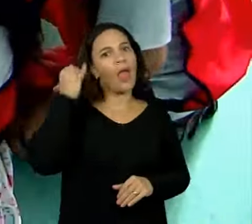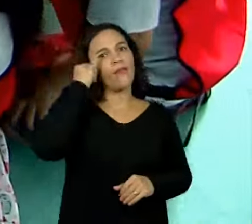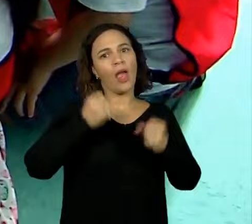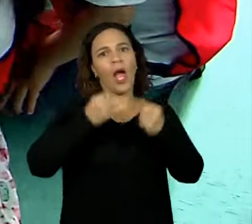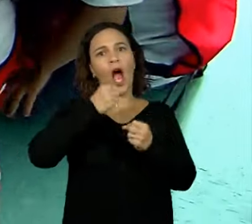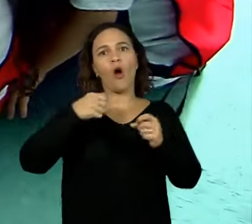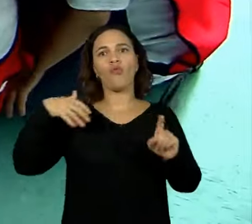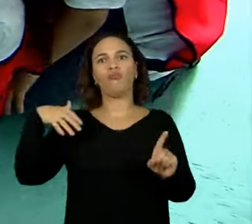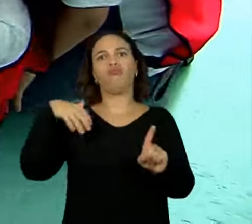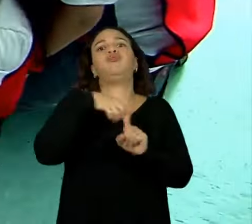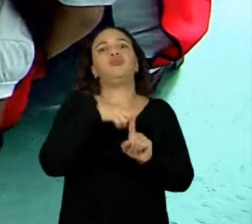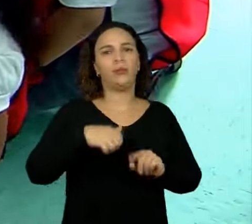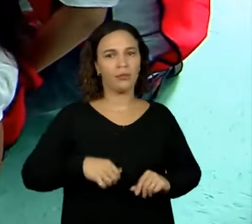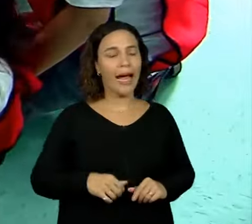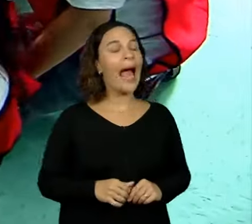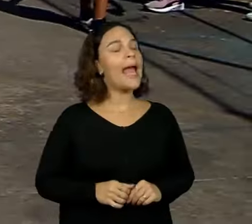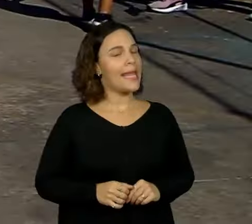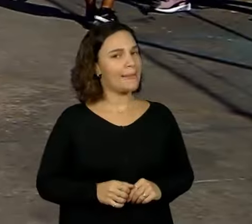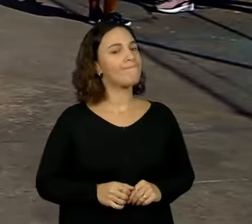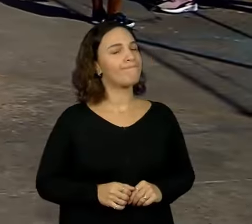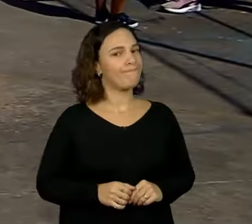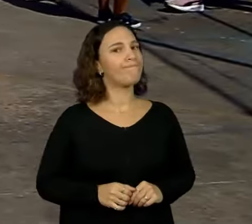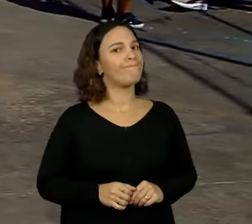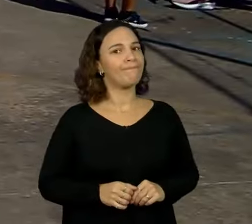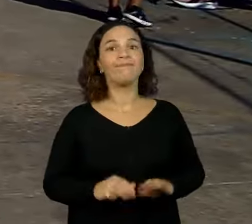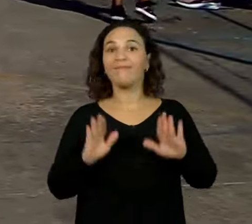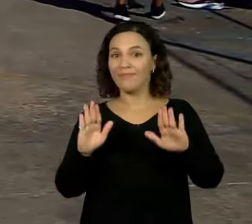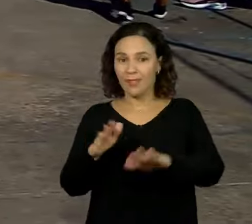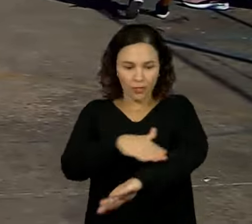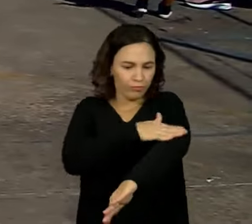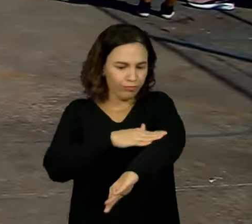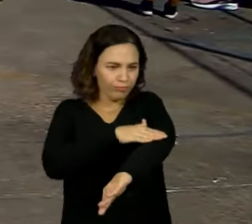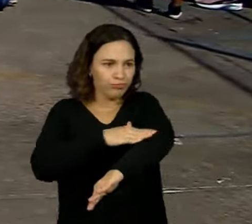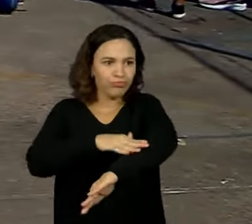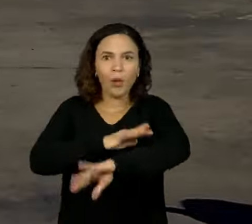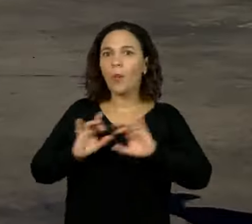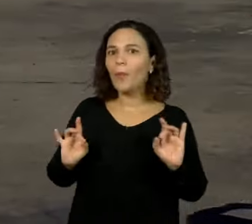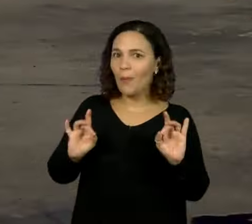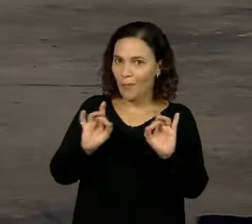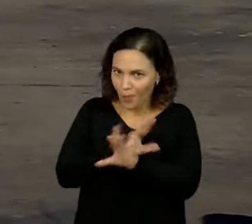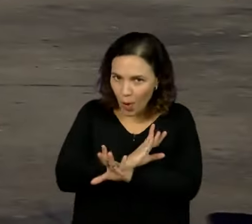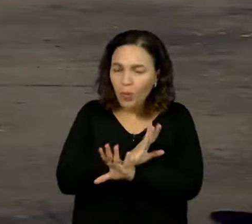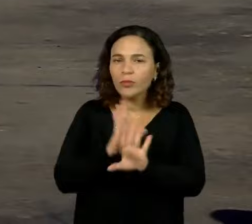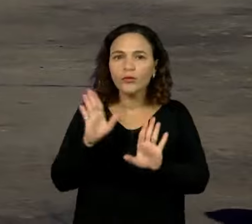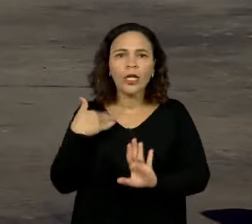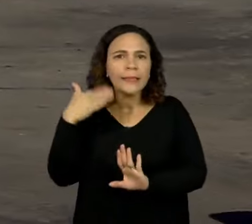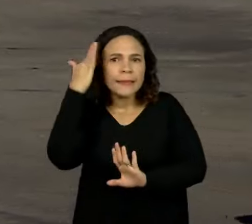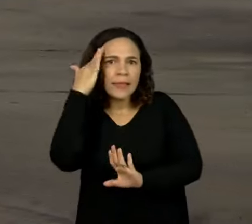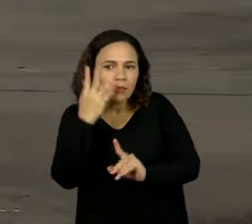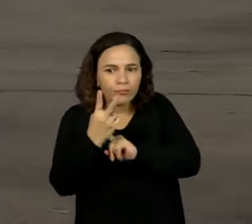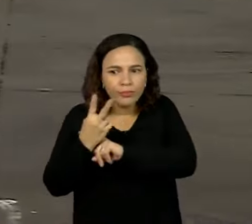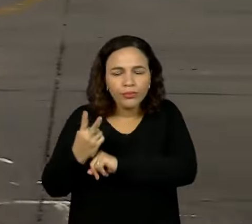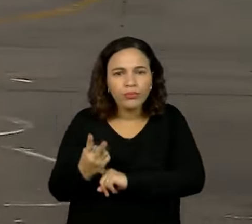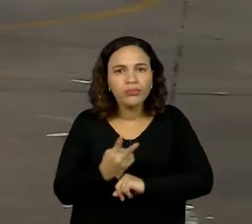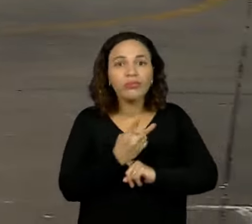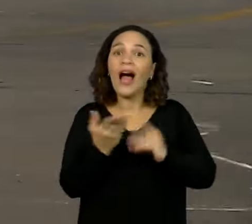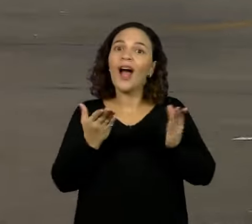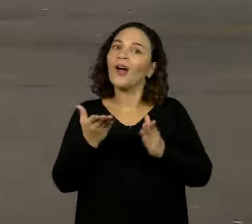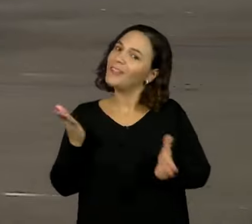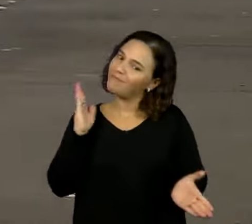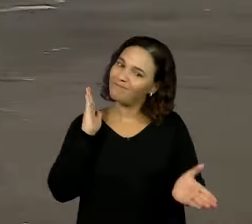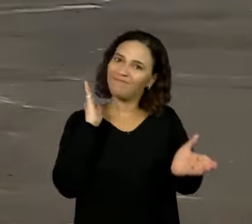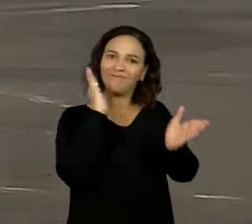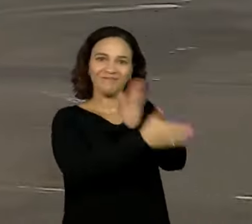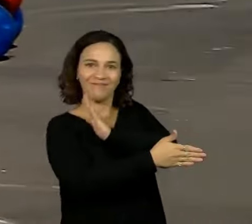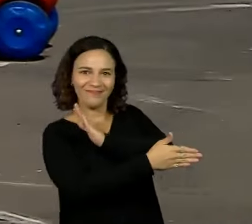atropelar. Com o repelente passado e os cuidados com a rua já na ponta da língua, é hora de partir para